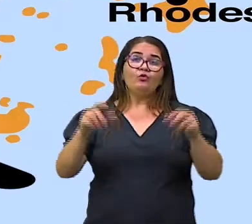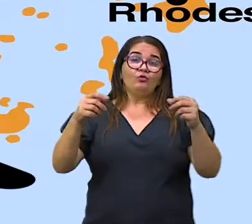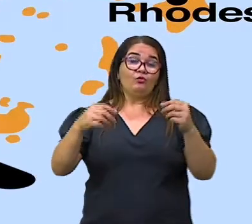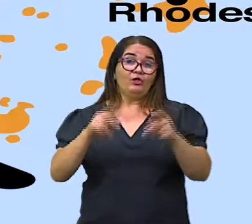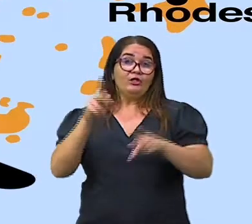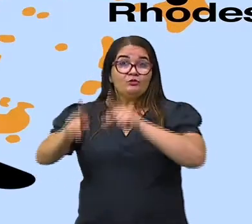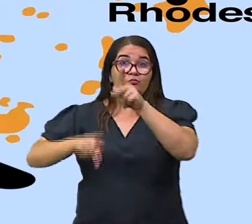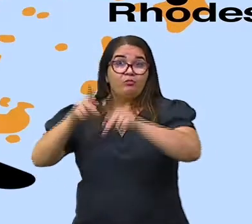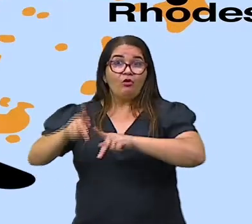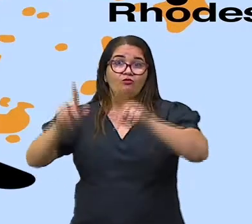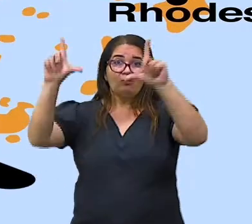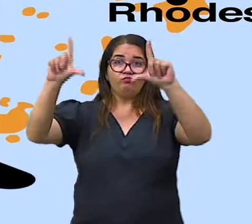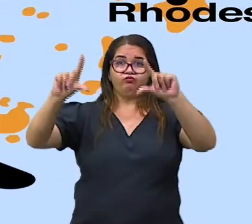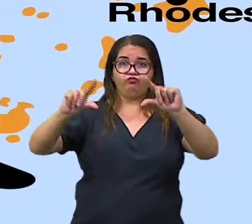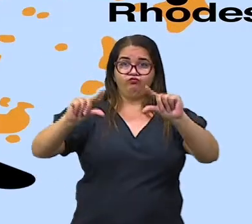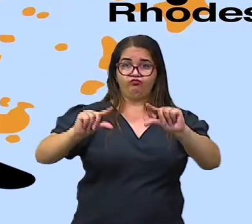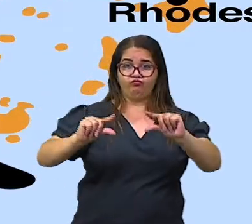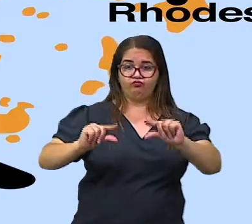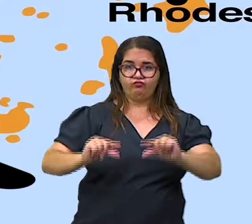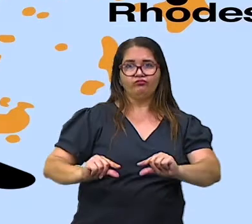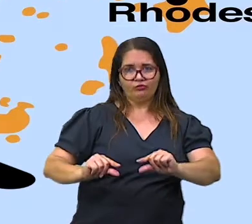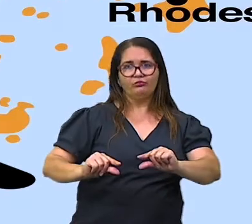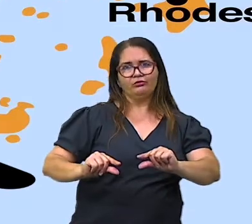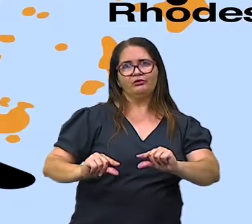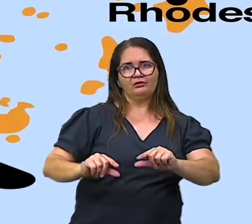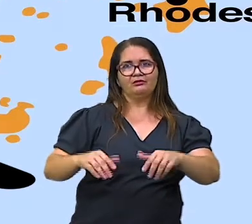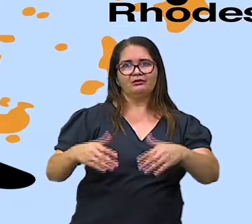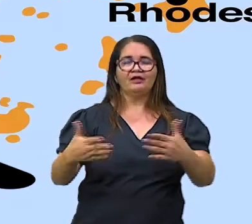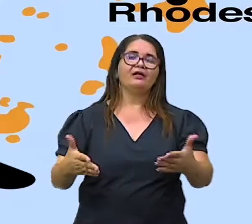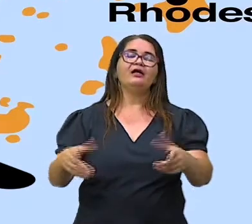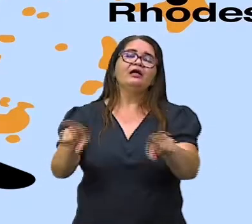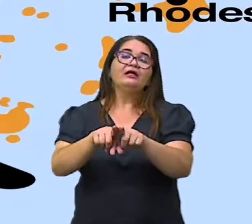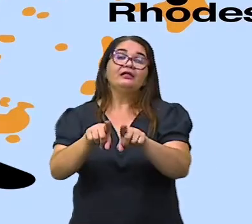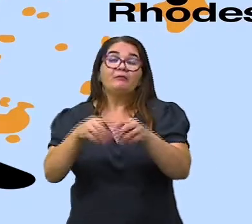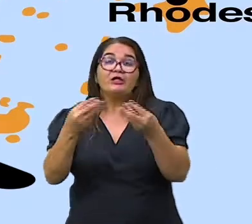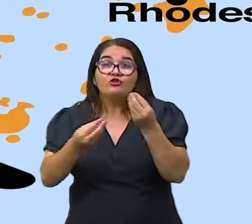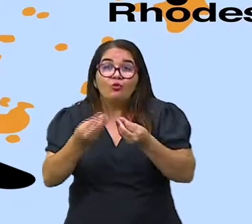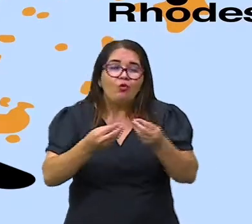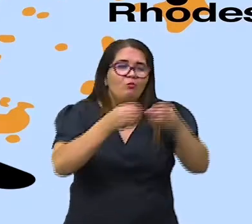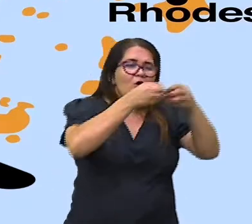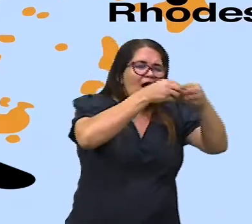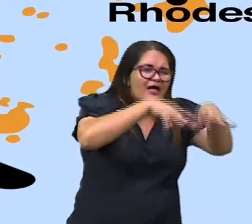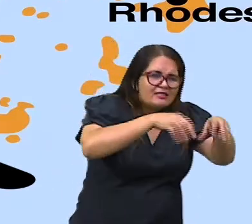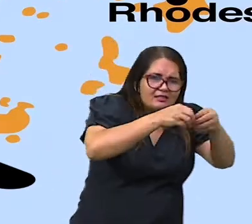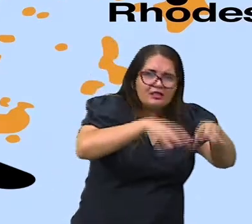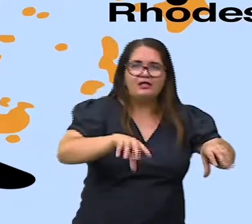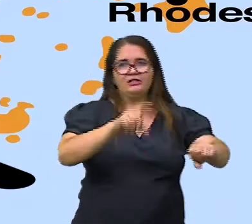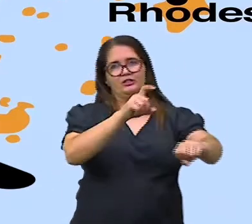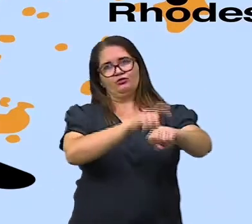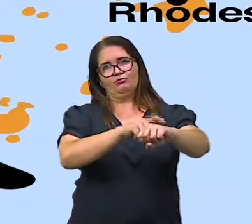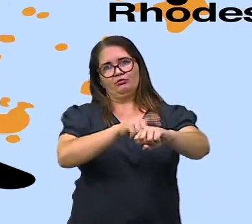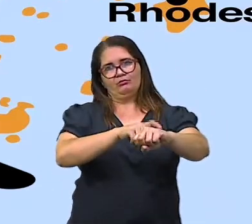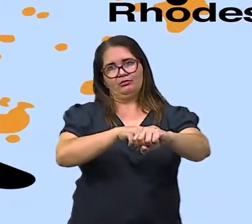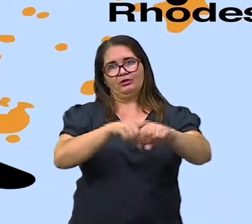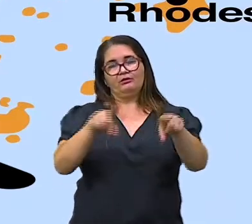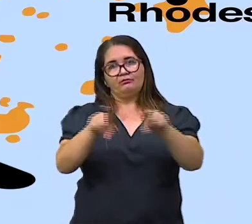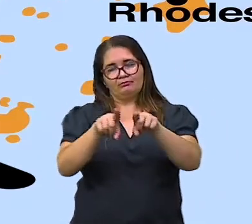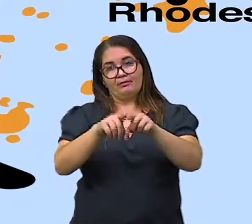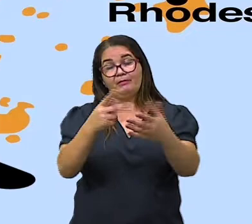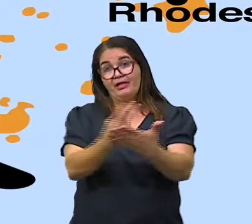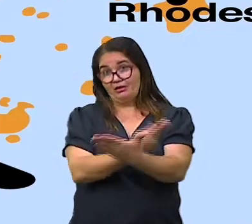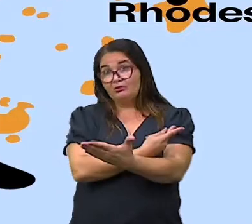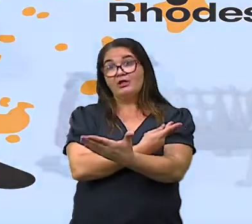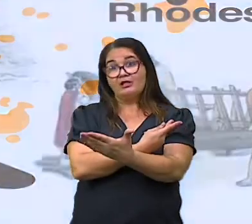sua assimilação pelos micênicos. Assim como os cretenses, os micênicos